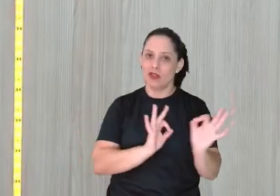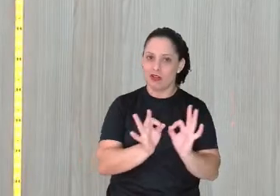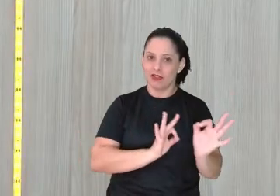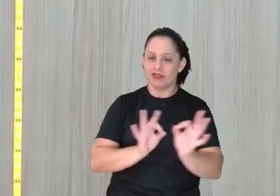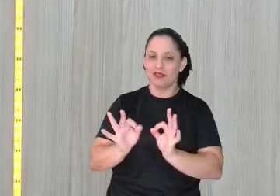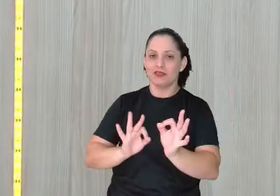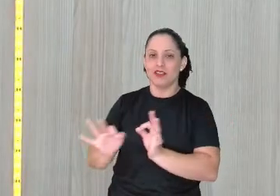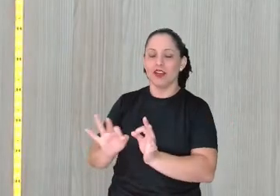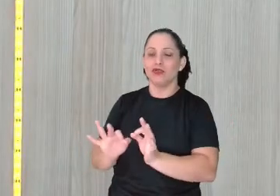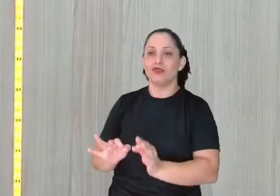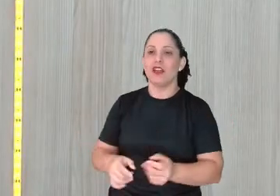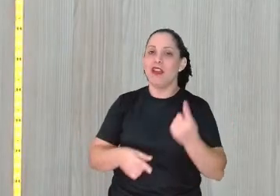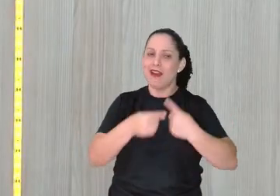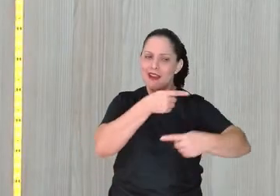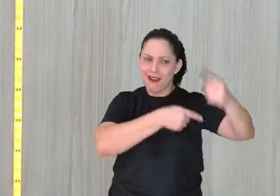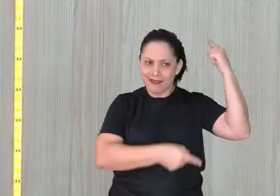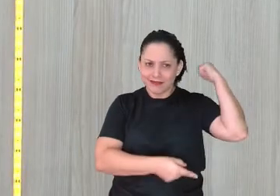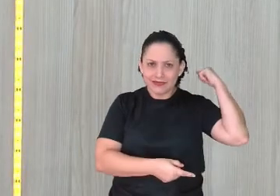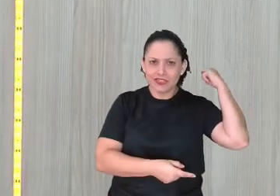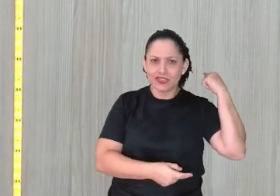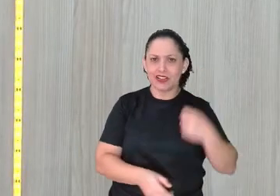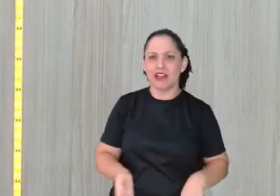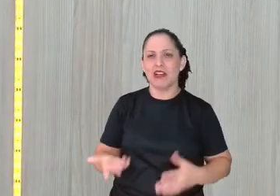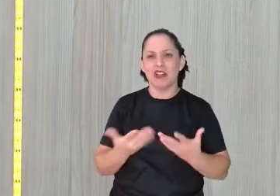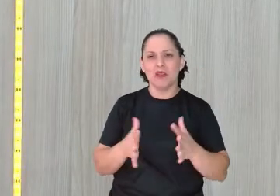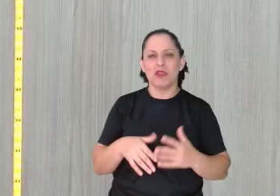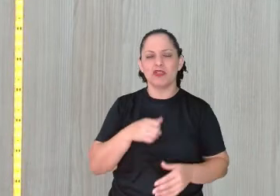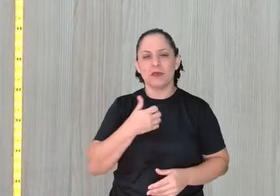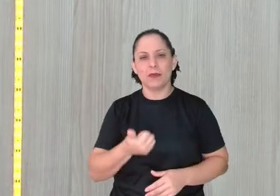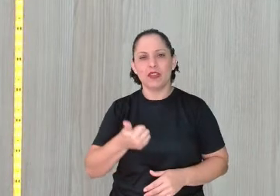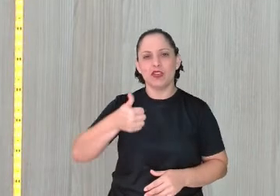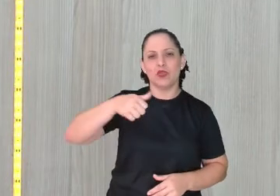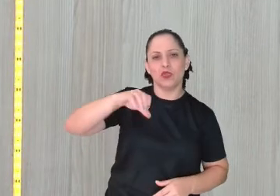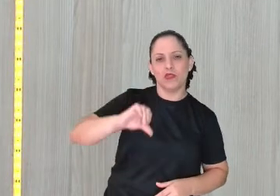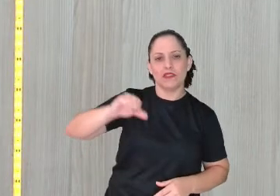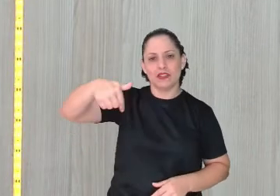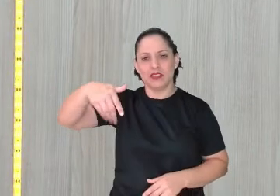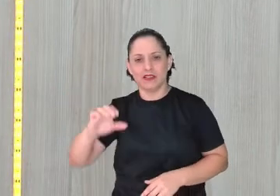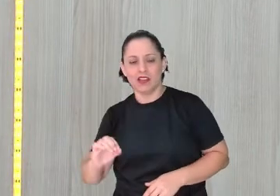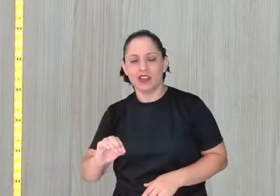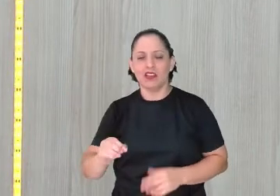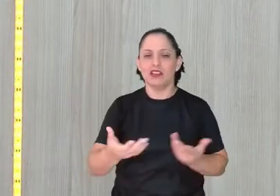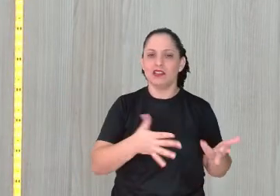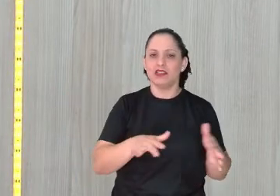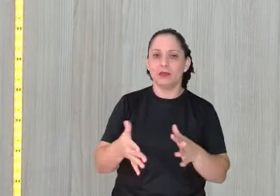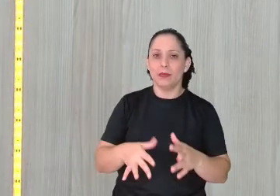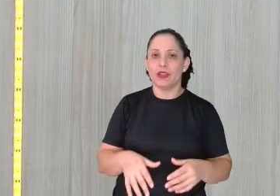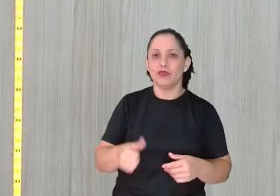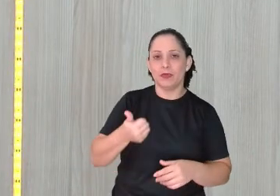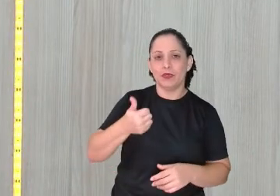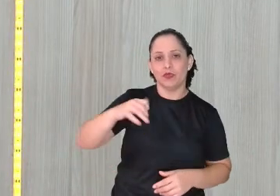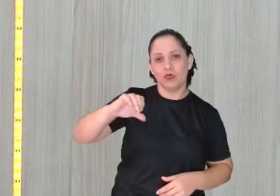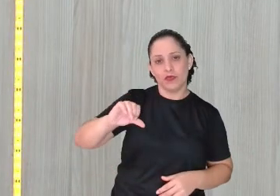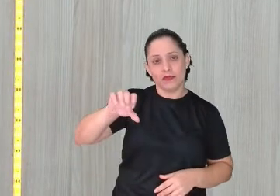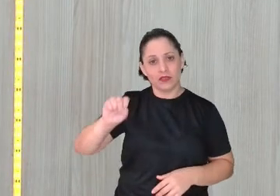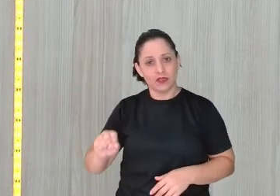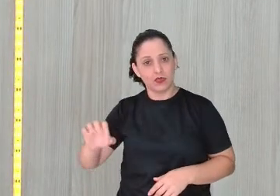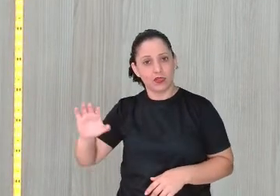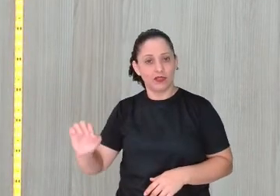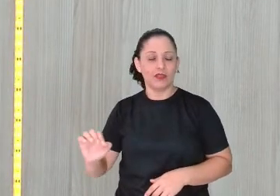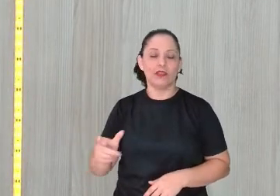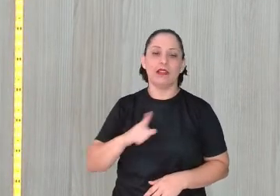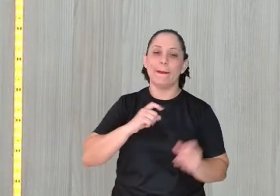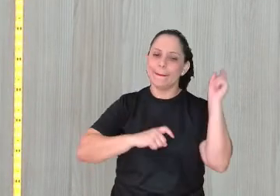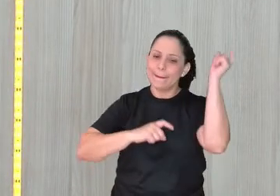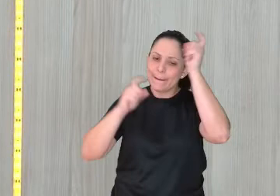organizados, né? Porque Isso. antes até da década de 70, 80, existia uma certa preocupação de algumas